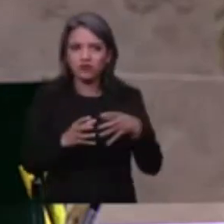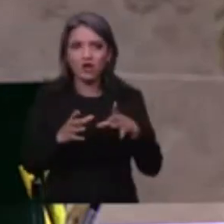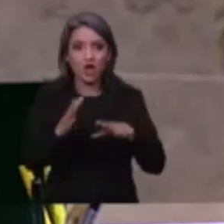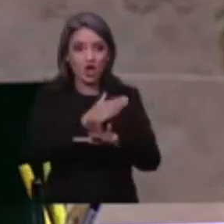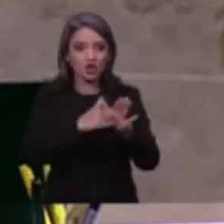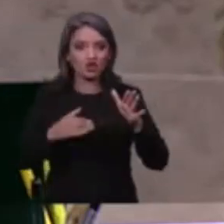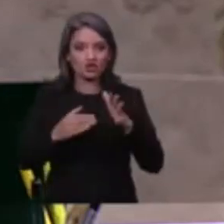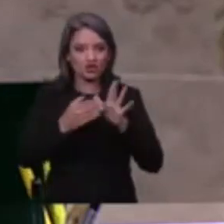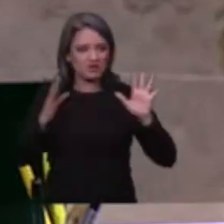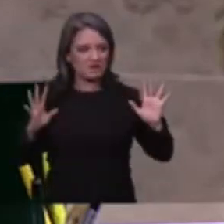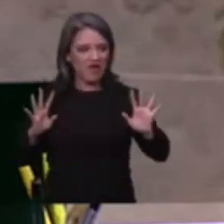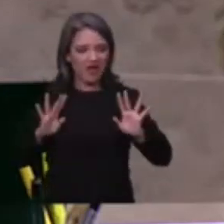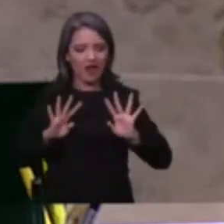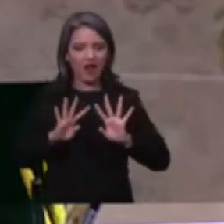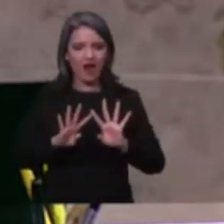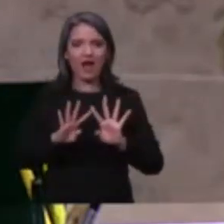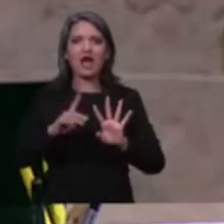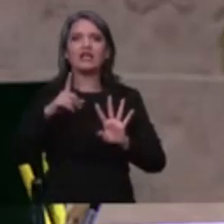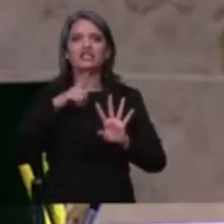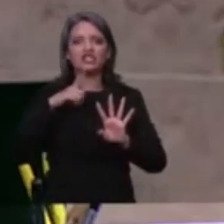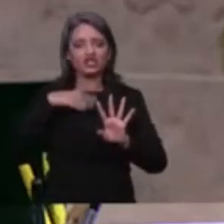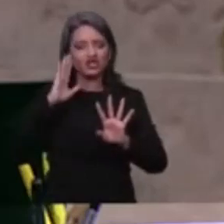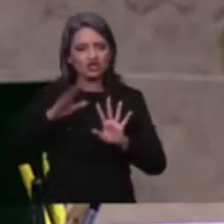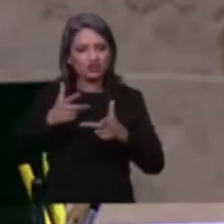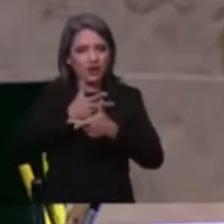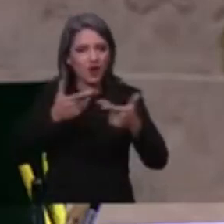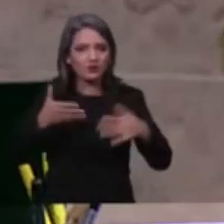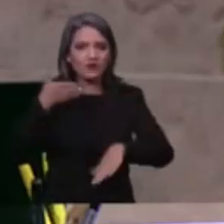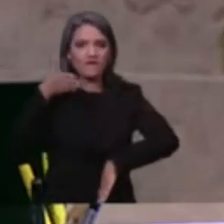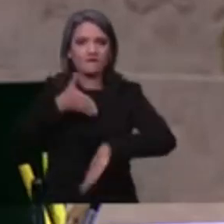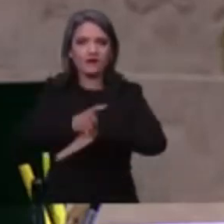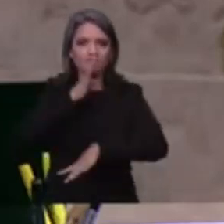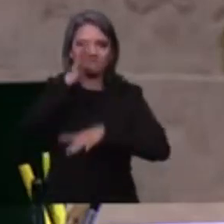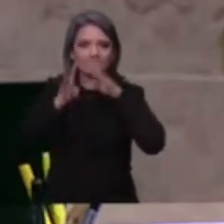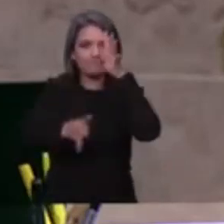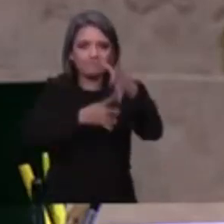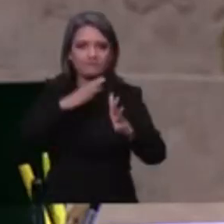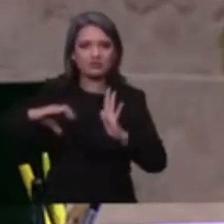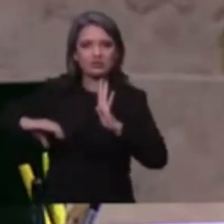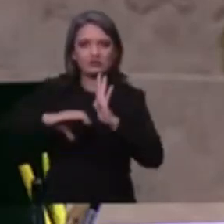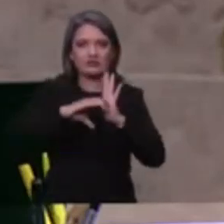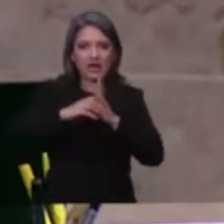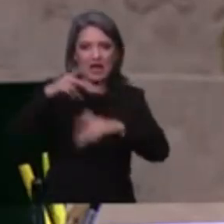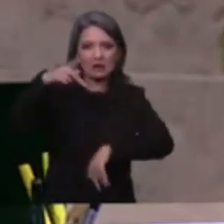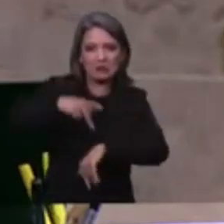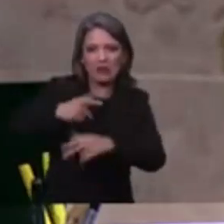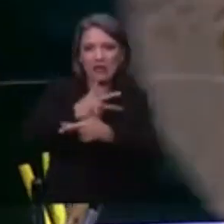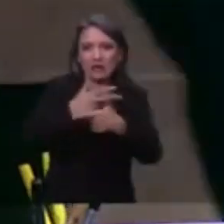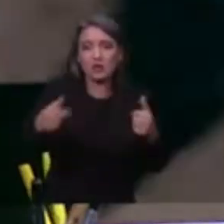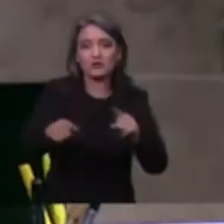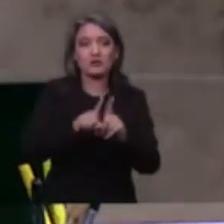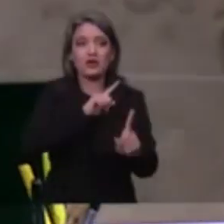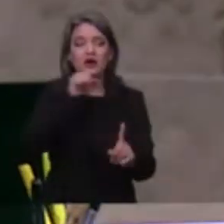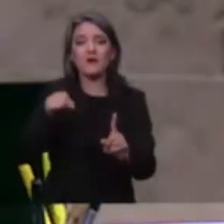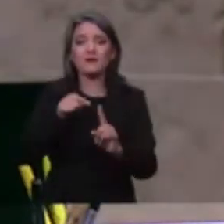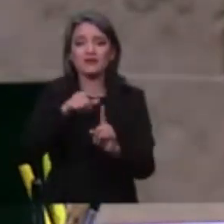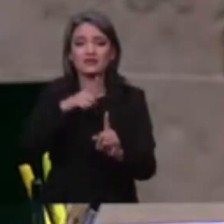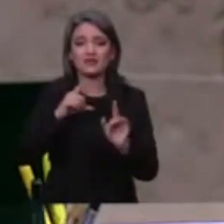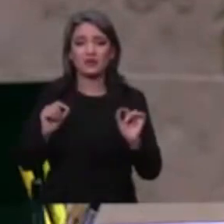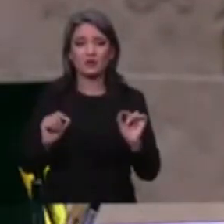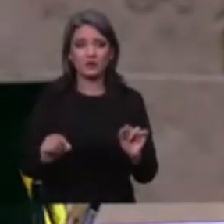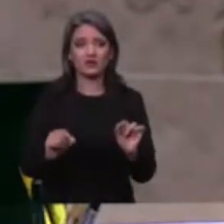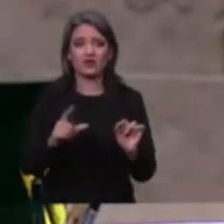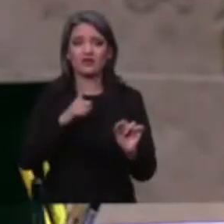em associação estável e armada, invadiu o Senado Federal e ali, em comum propósito com a Horda